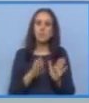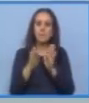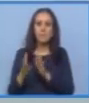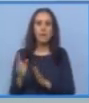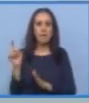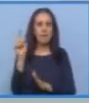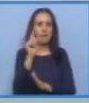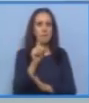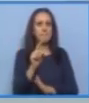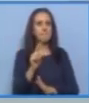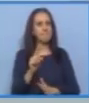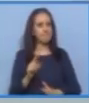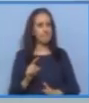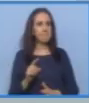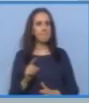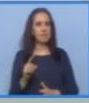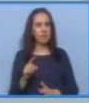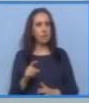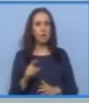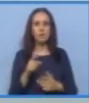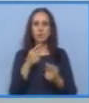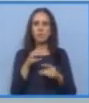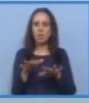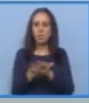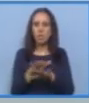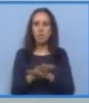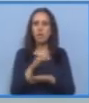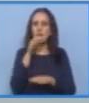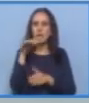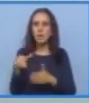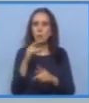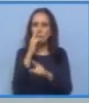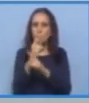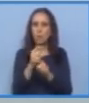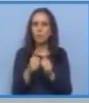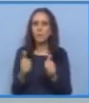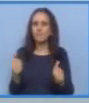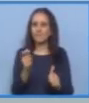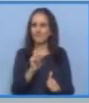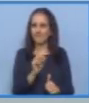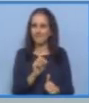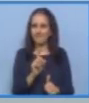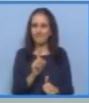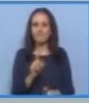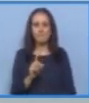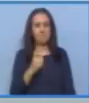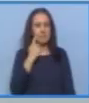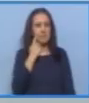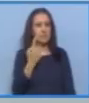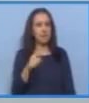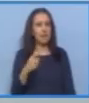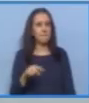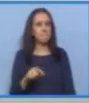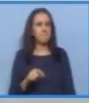casos, banhamos-nos em margens do rio não muito distantes. Isso vê-se.